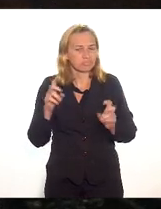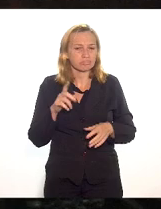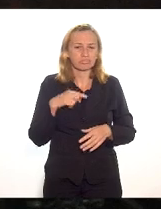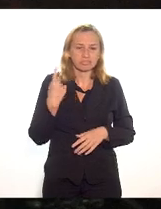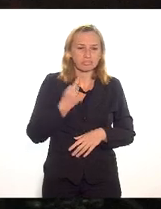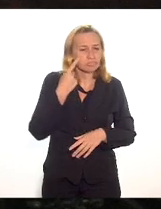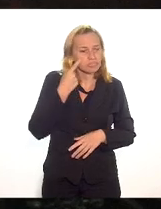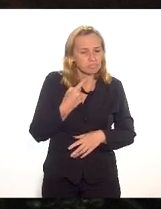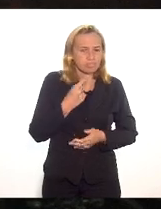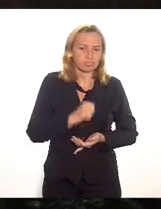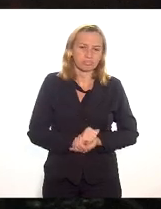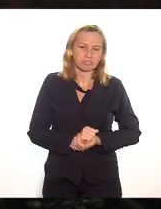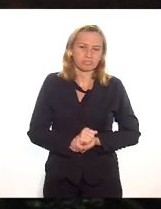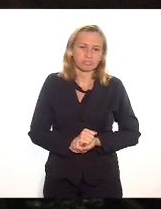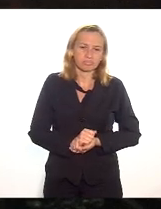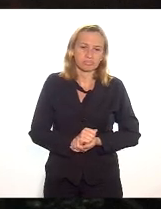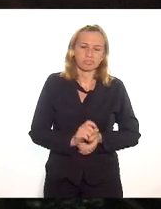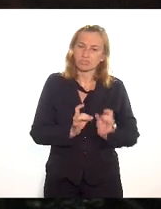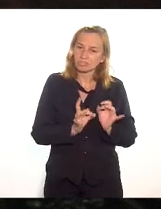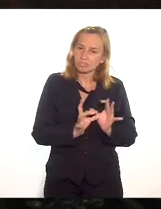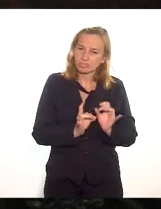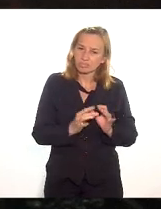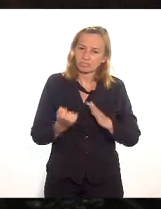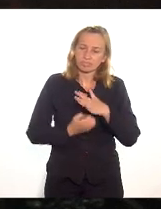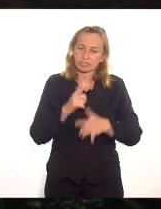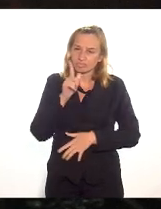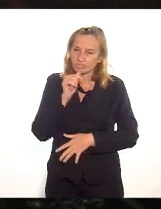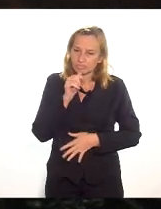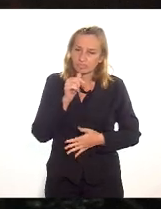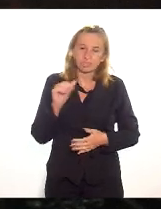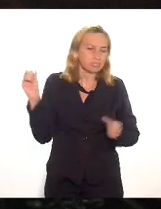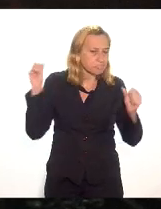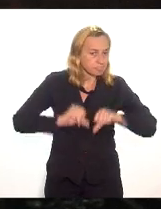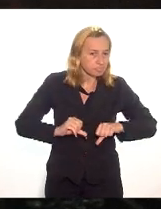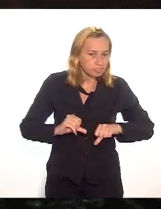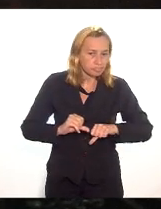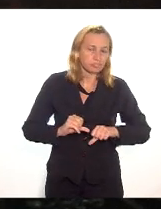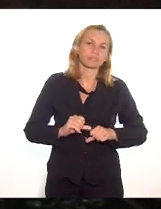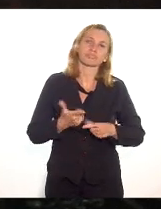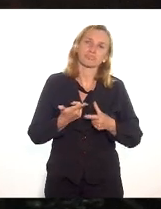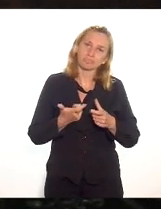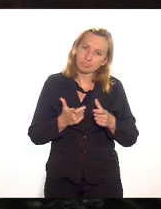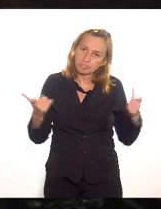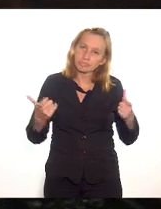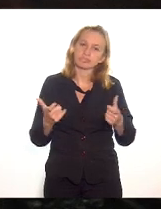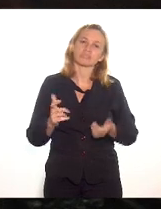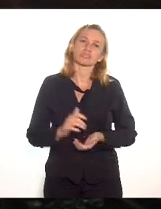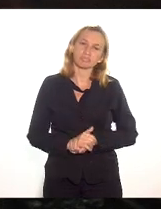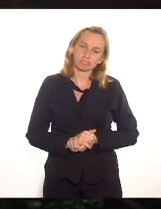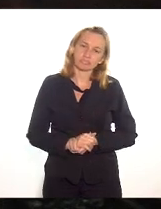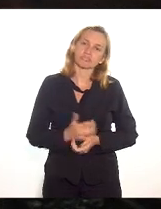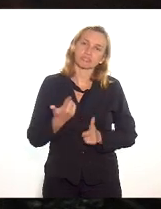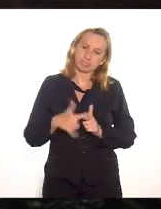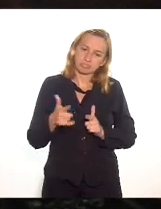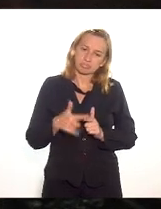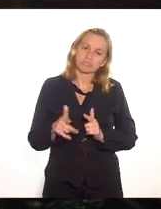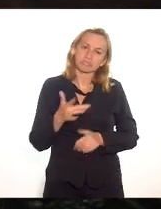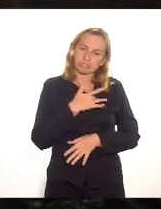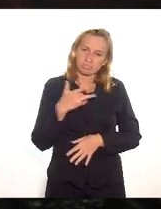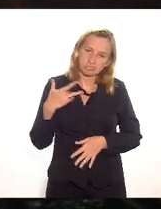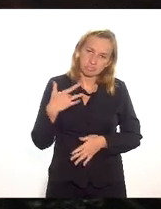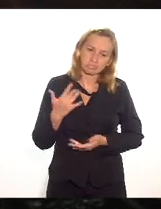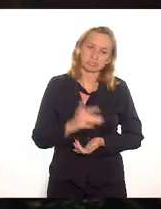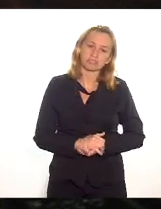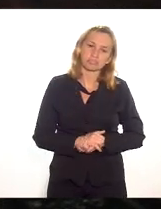olharmos que a privatização da SEDAI, Max, vai ser um engodo e um problema muito maior para o Estado, um problema de saúde pública,